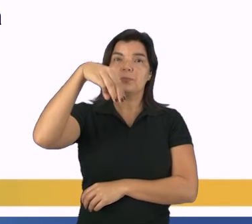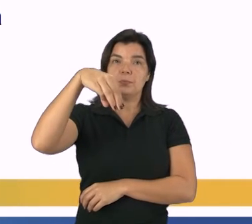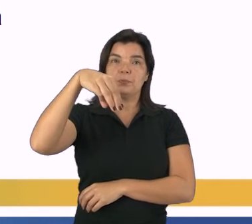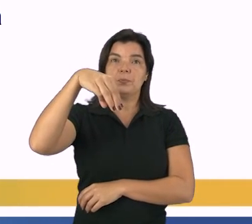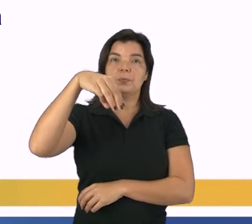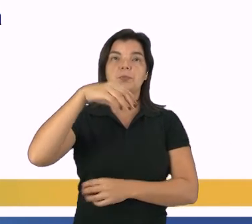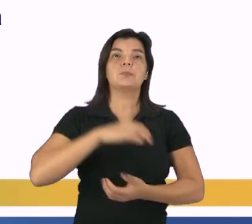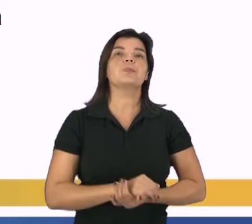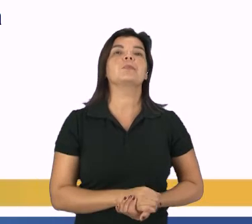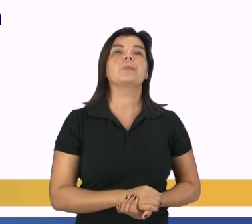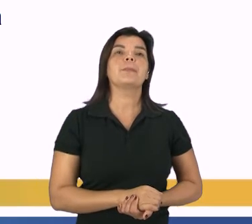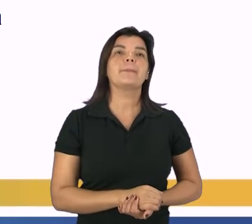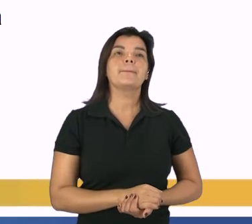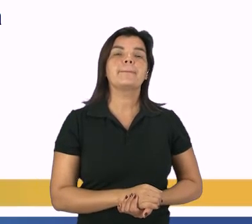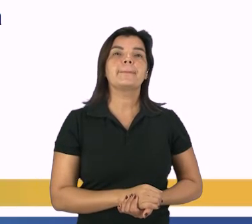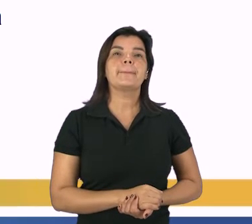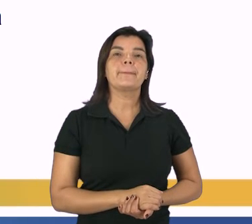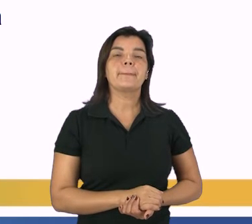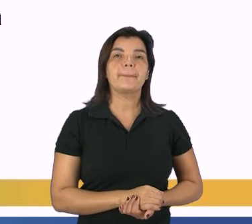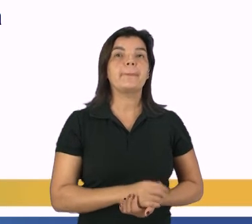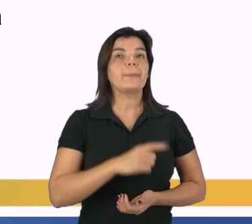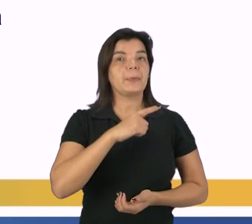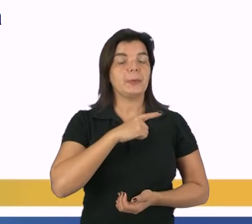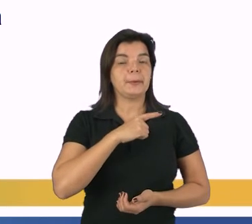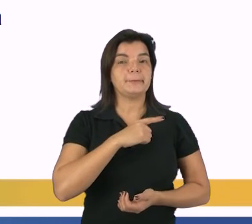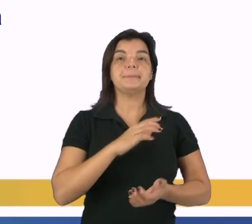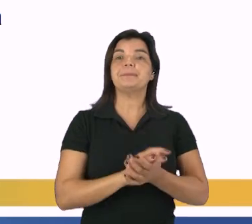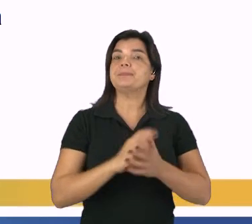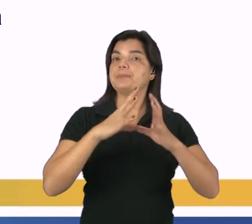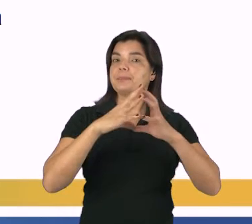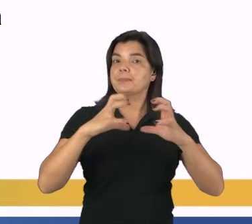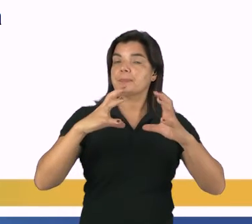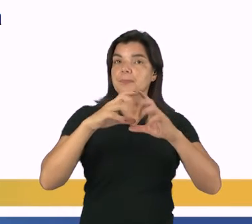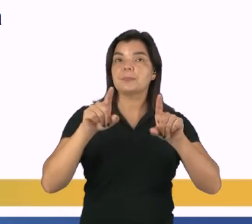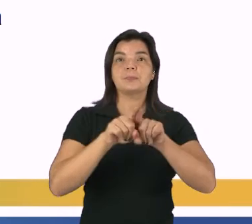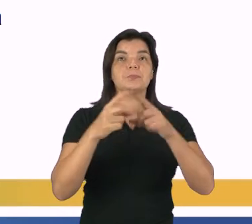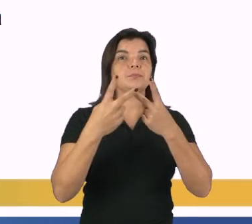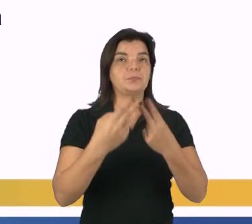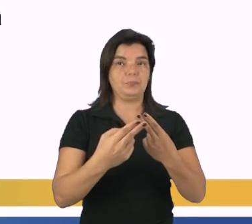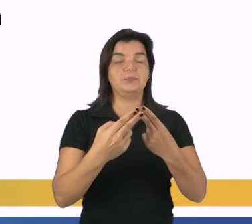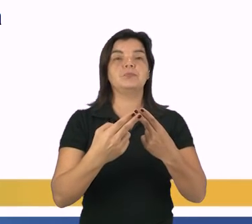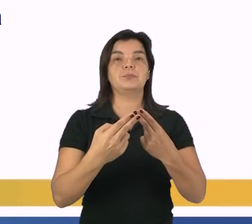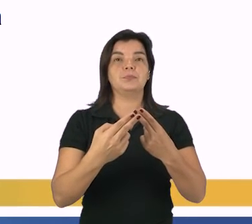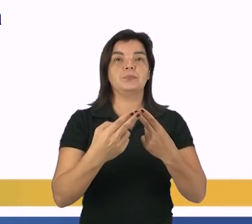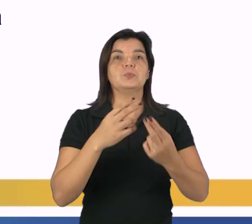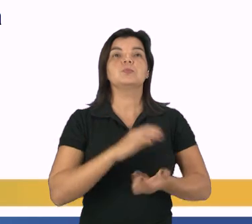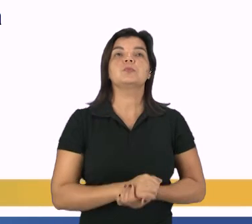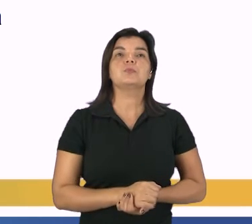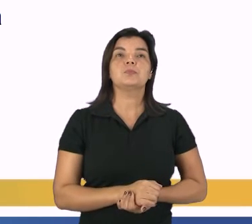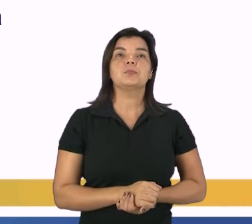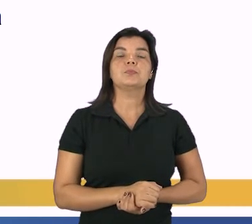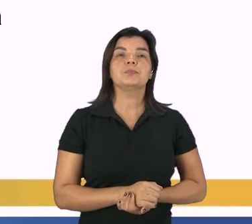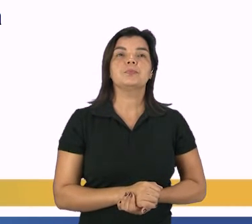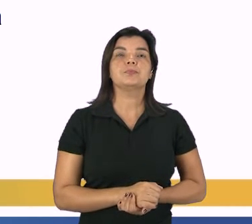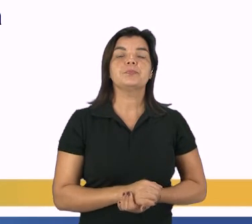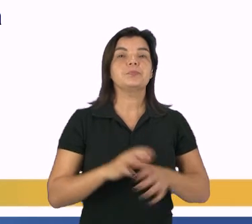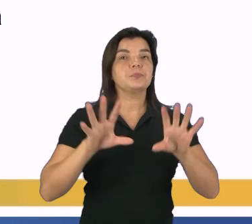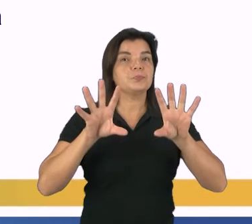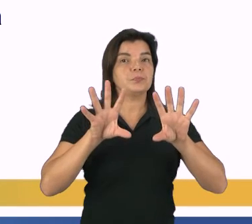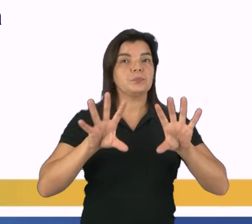força gravitacional é uma força de atração, tudo bem? Suponha que a 2 km da superfície da Lua,